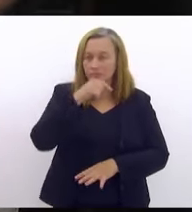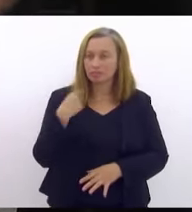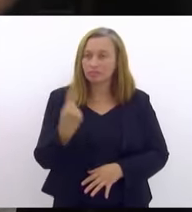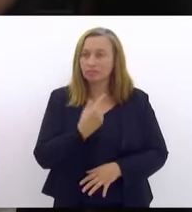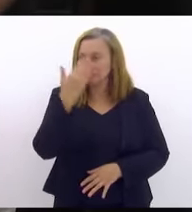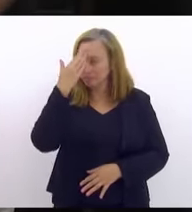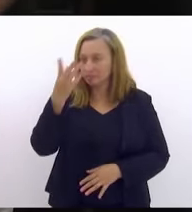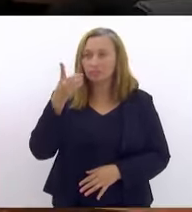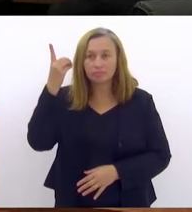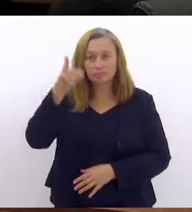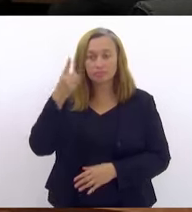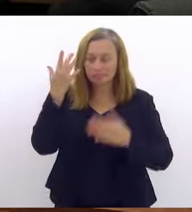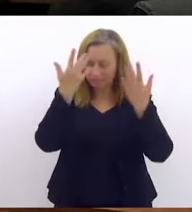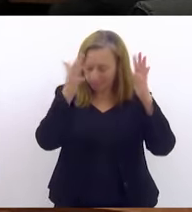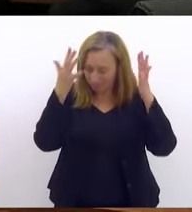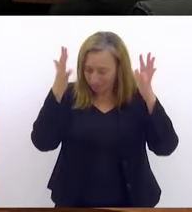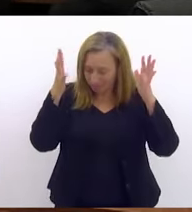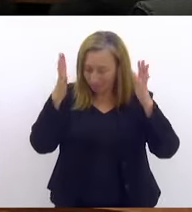obrigado, deputado.